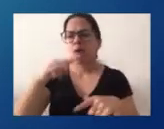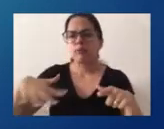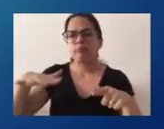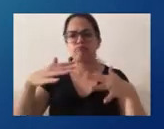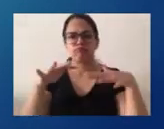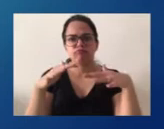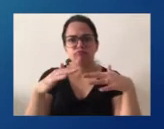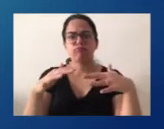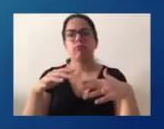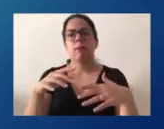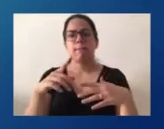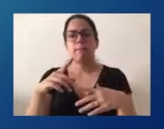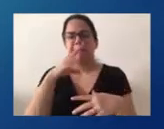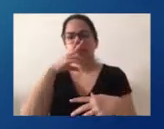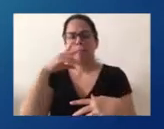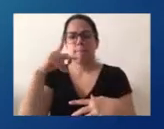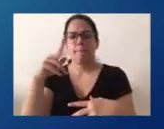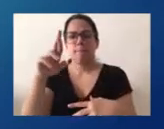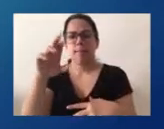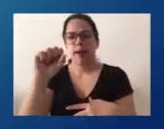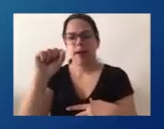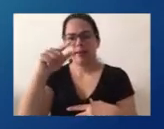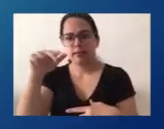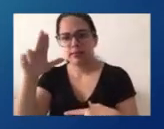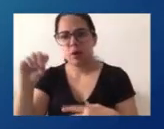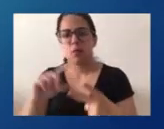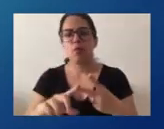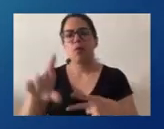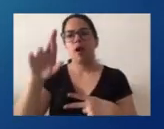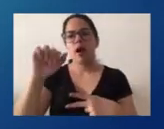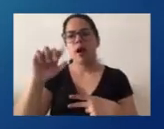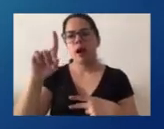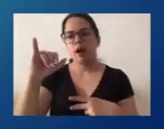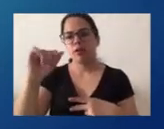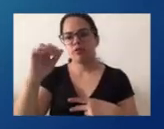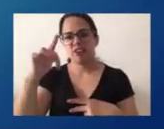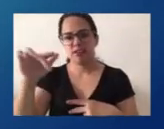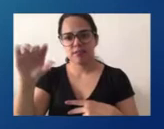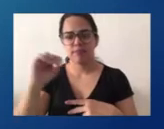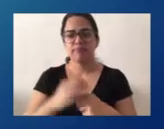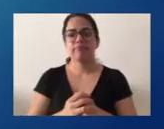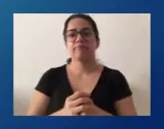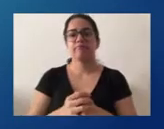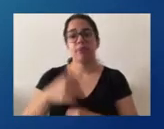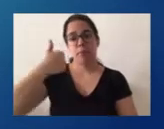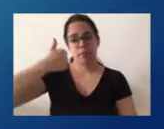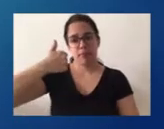temperaturas extremas ou muito quente ou muito frio, a umidade, as vibrações, a pressão anormal e as